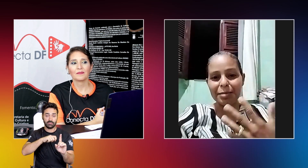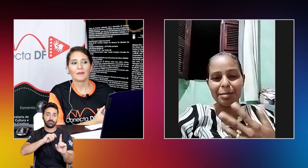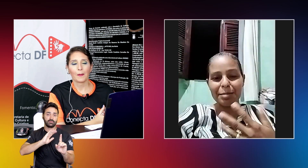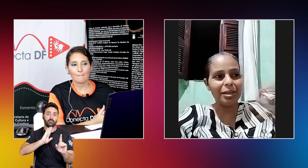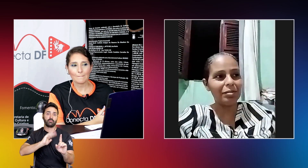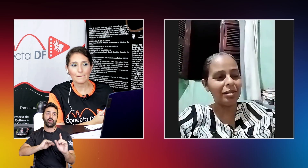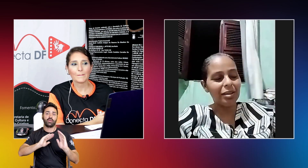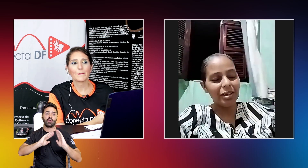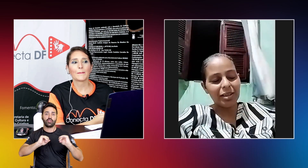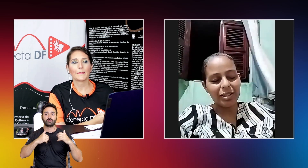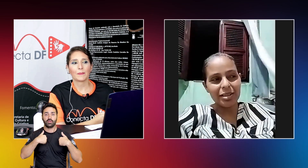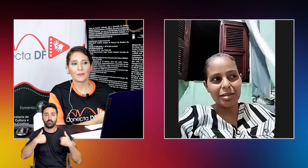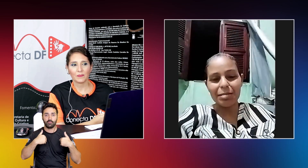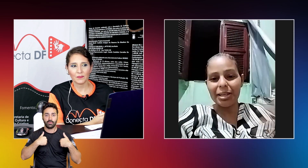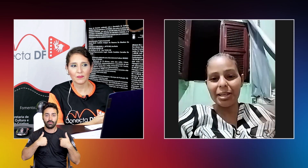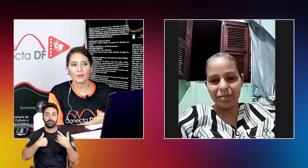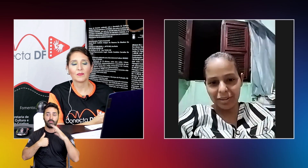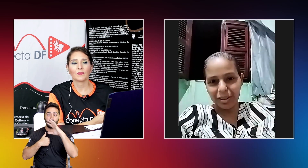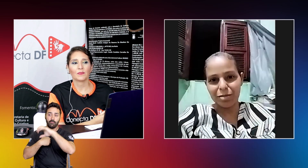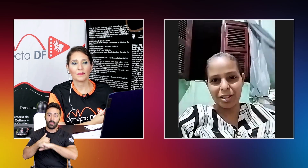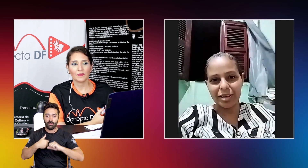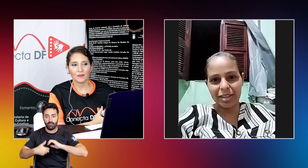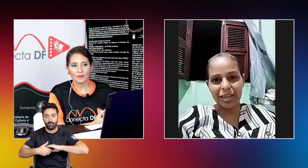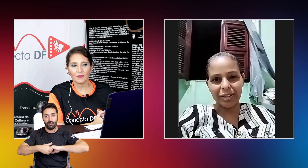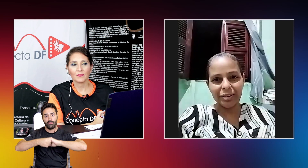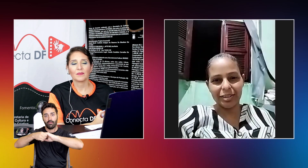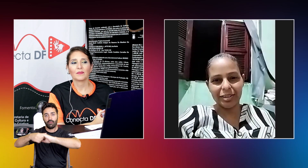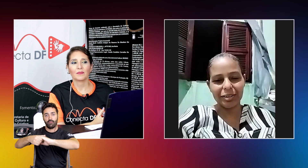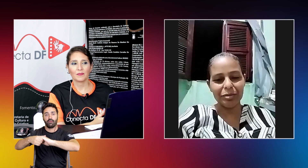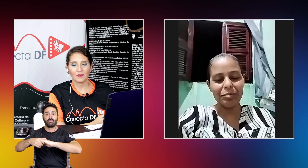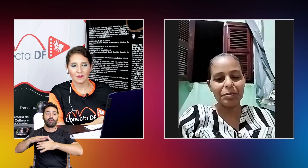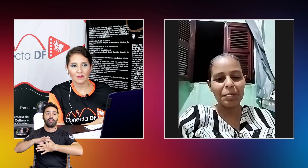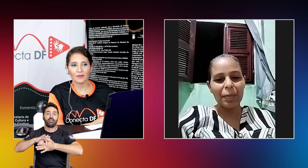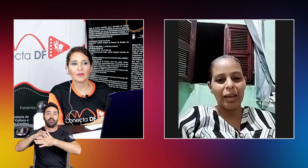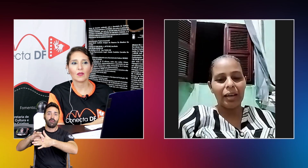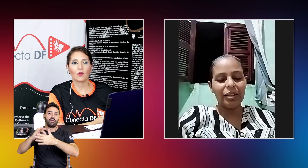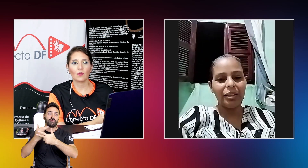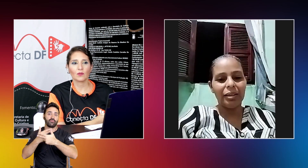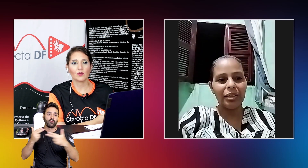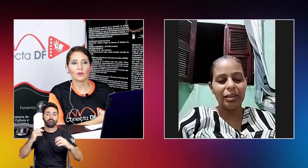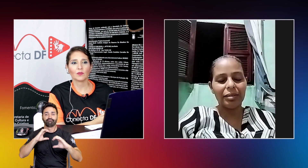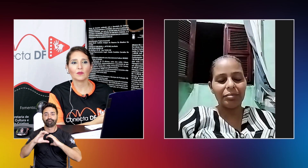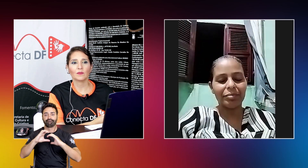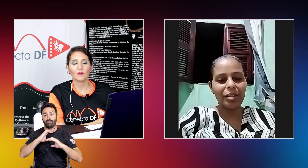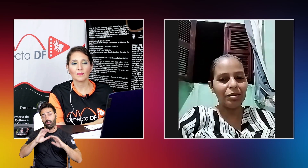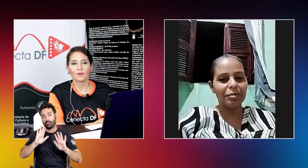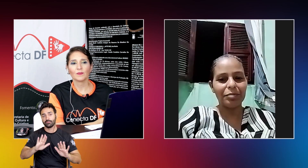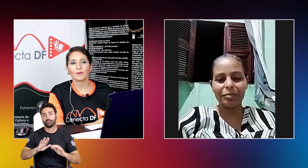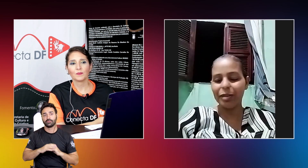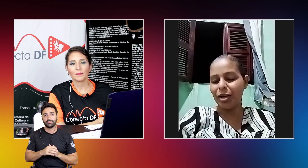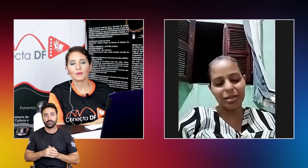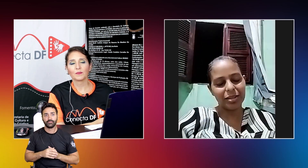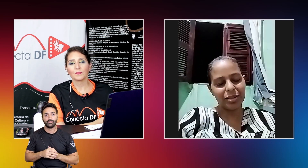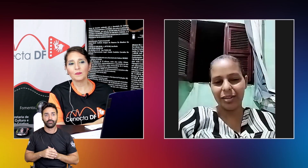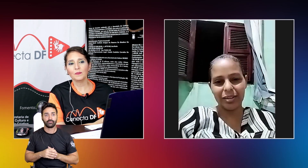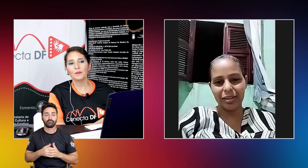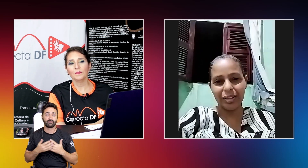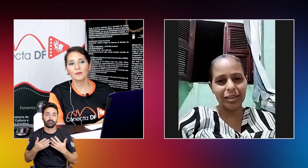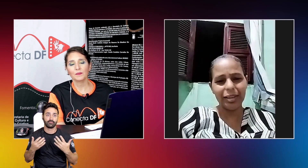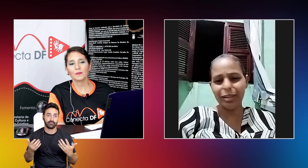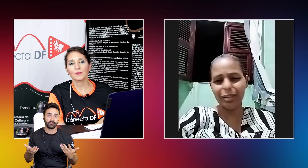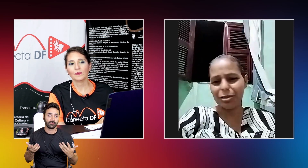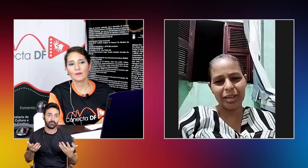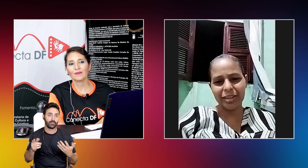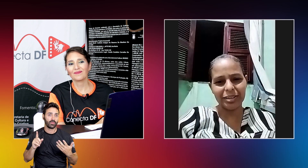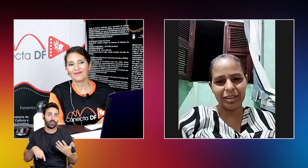minha mão e me leva até onde ele quer, entendeu? E, Ótimo. nossa, é